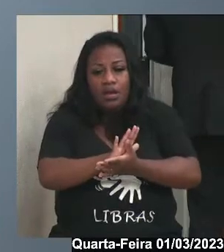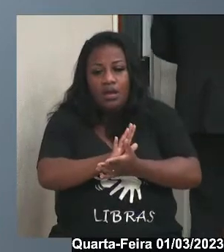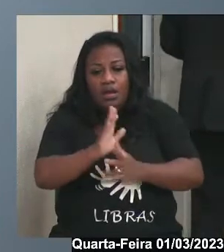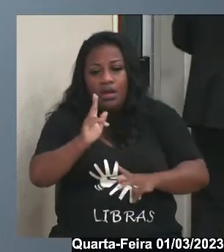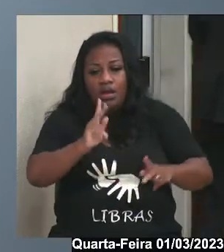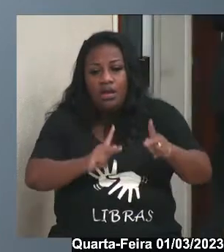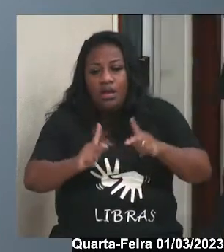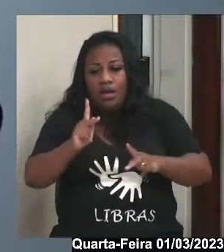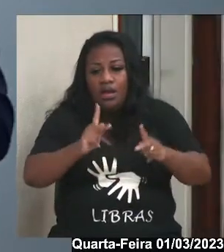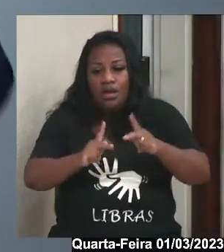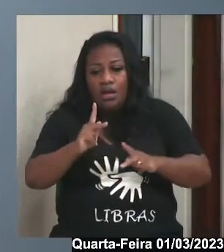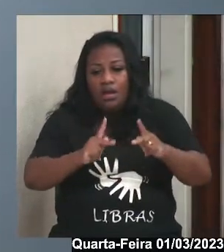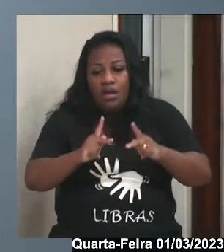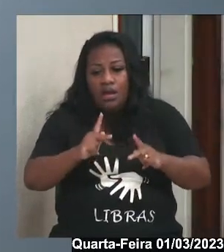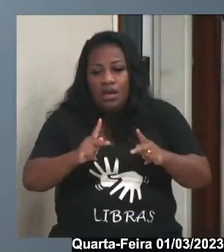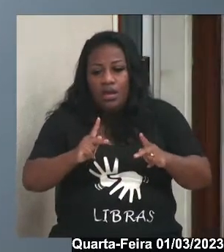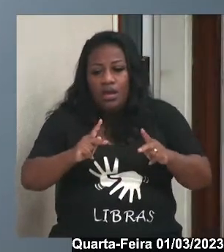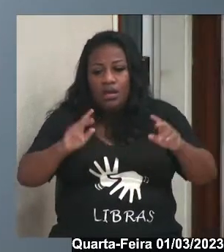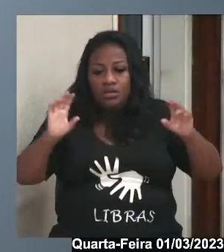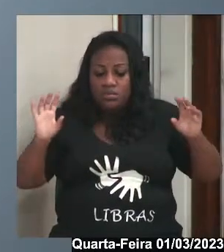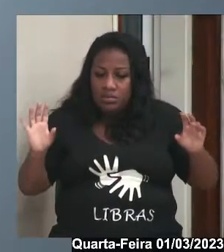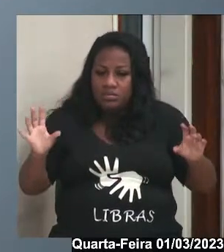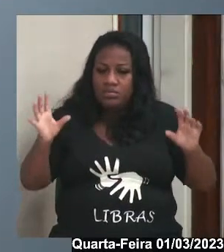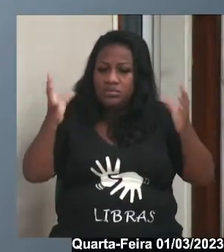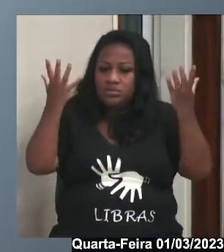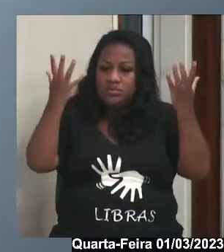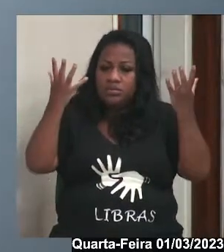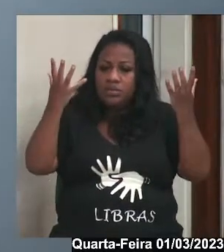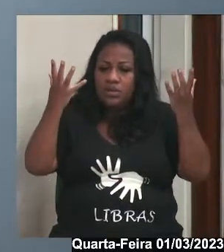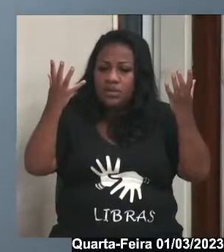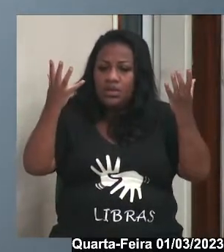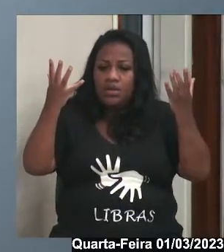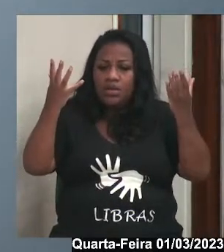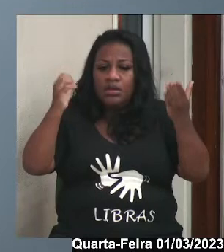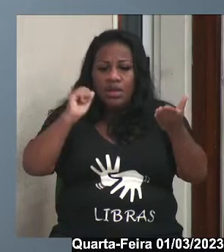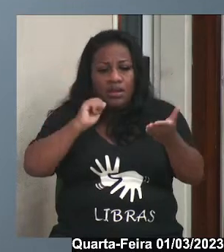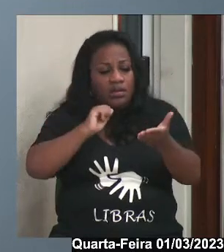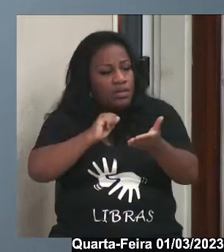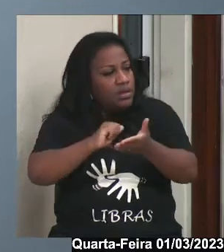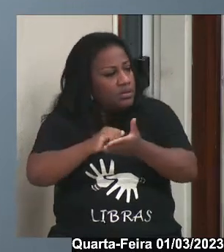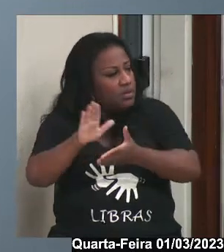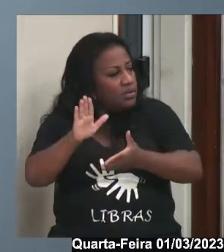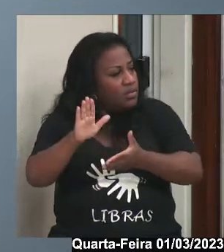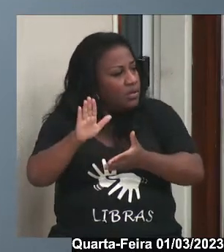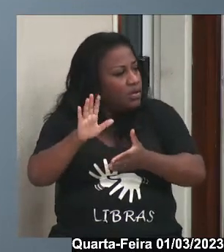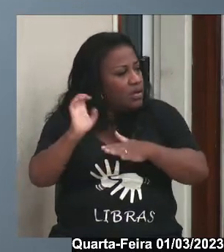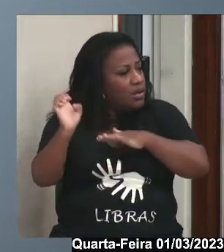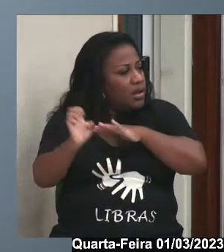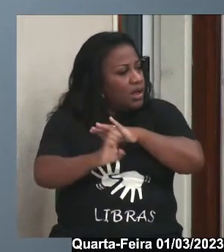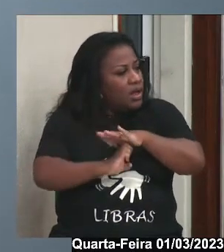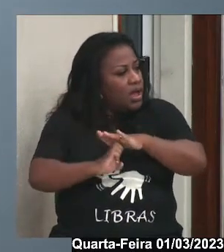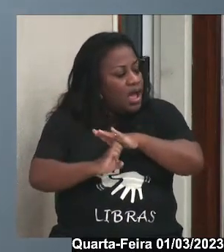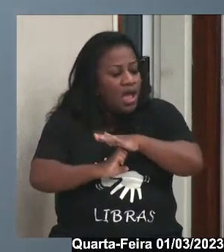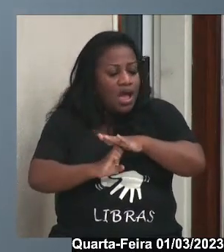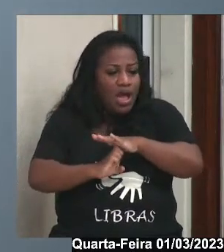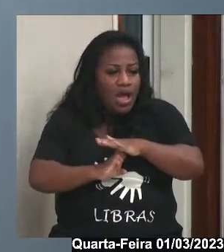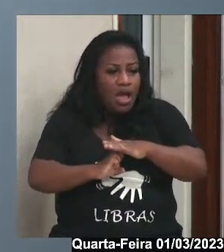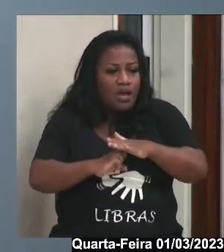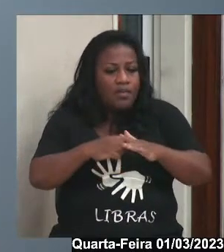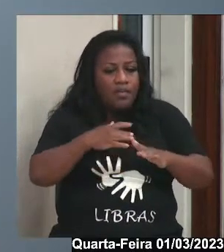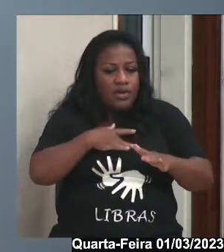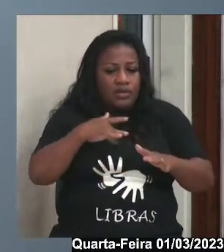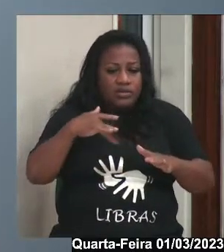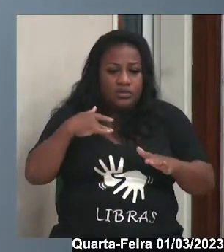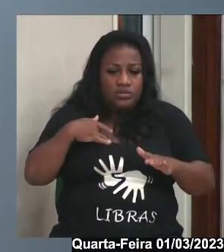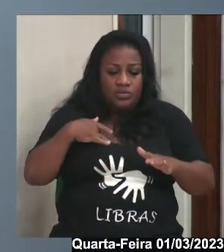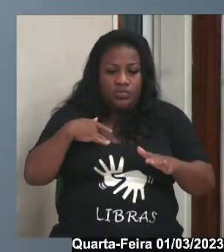do povo, porque ele estava comemorando a demissão da empresa INSS. E o mais engraçado é pensar que o